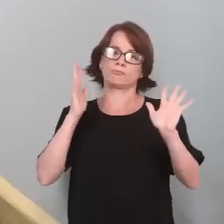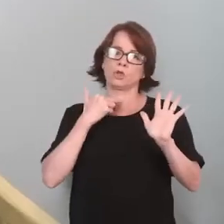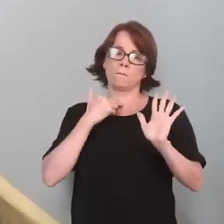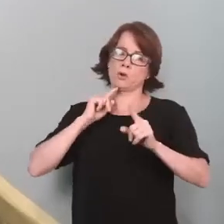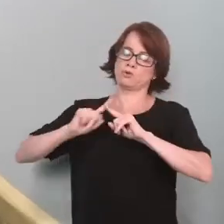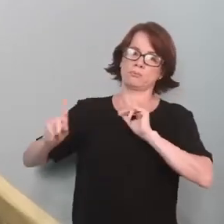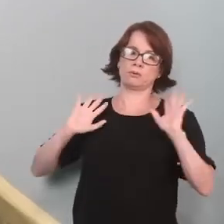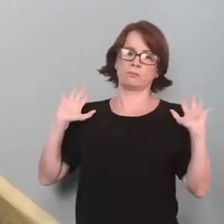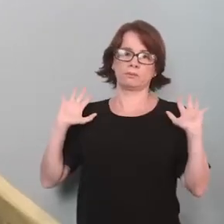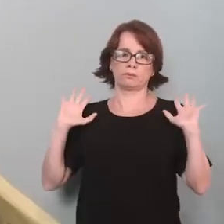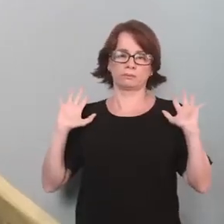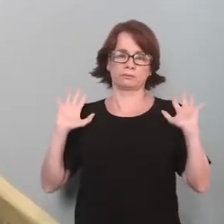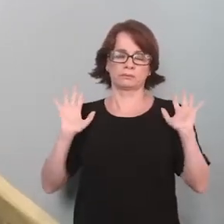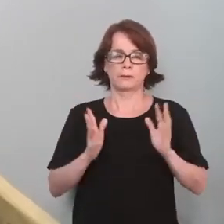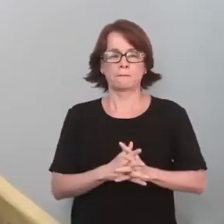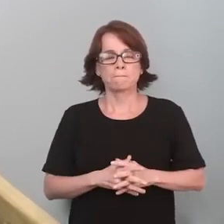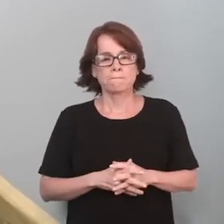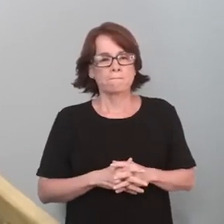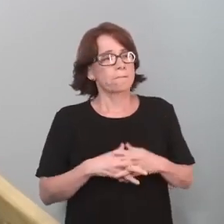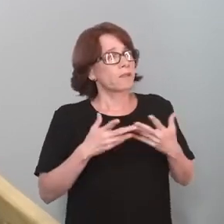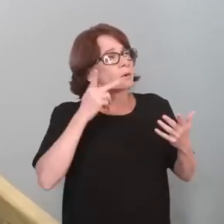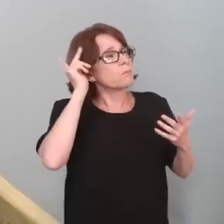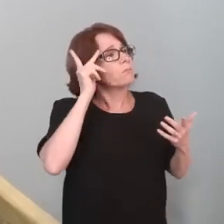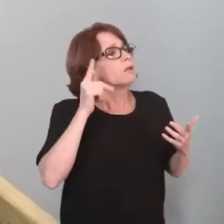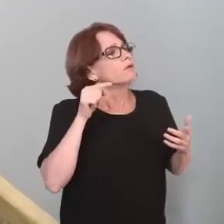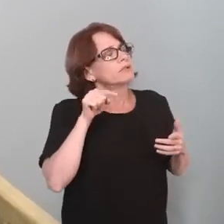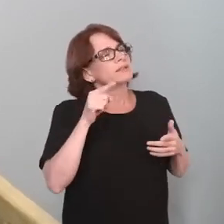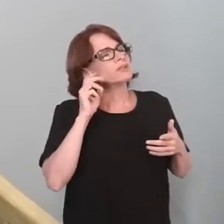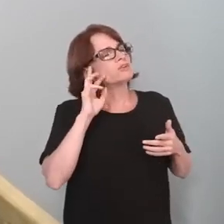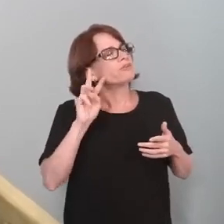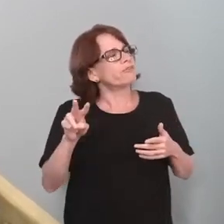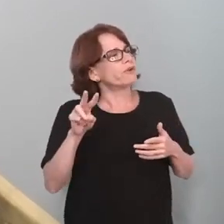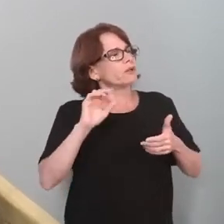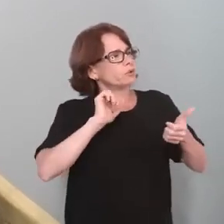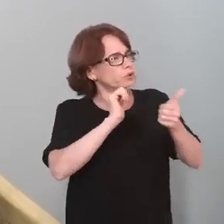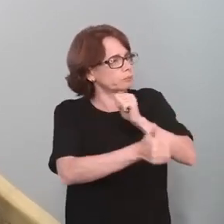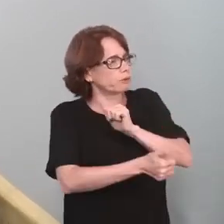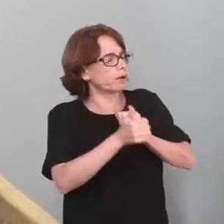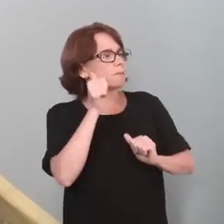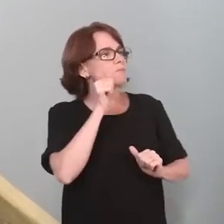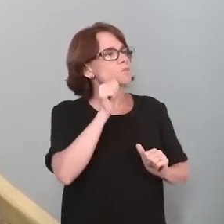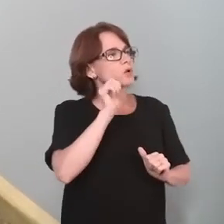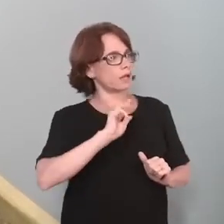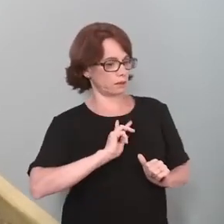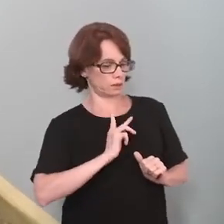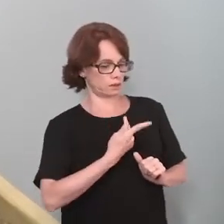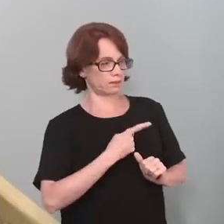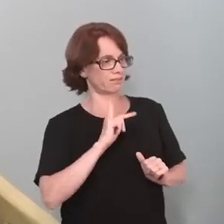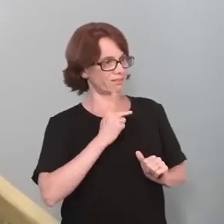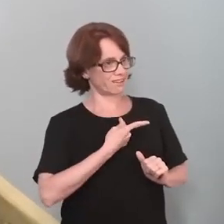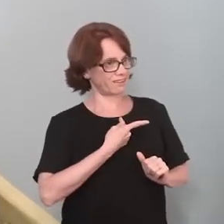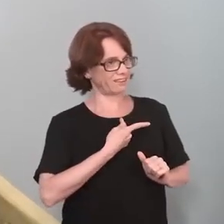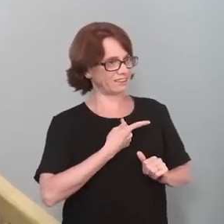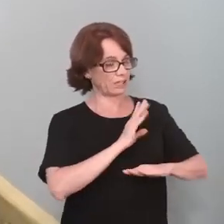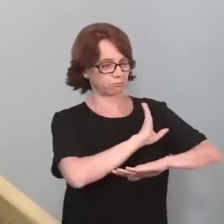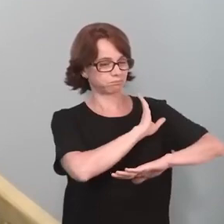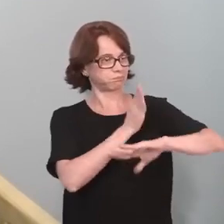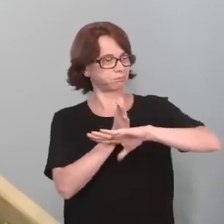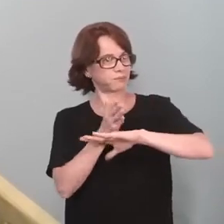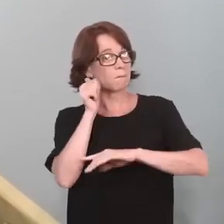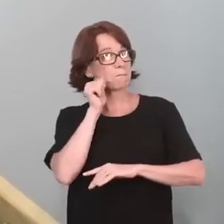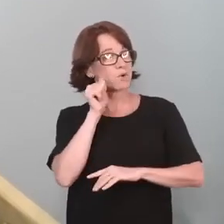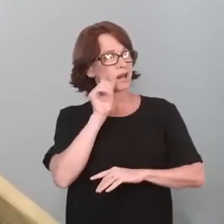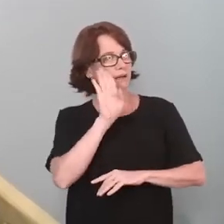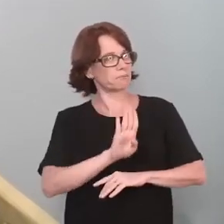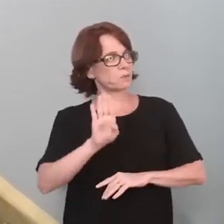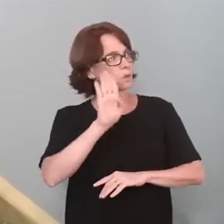Bia, você falou de trans e a gente vê nos esportes mulheres trans ganhando das mulheres biológicas, assim, mas